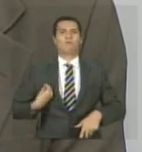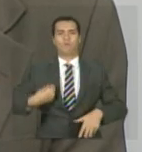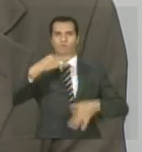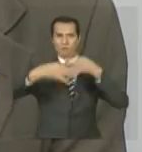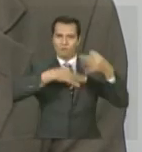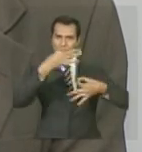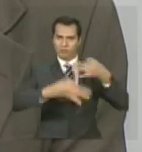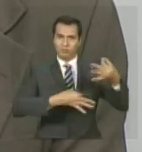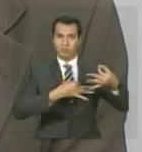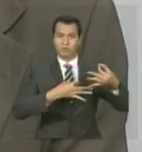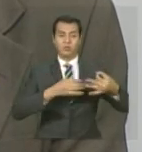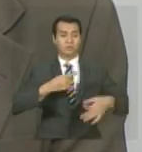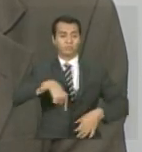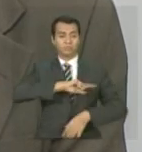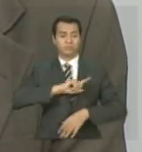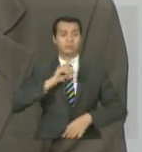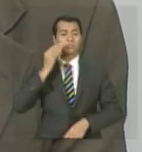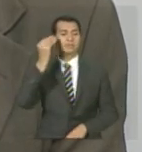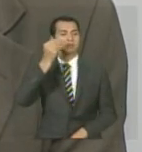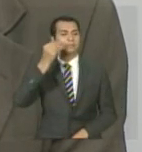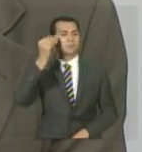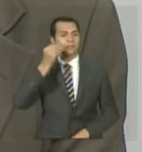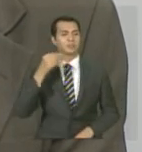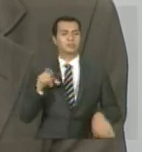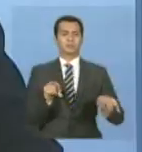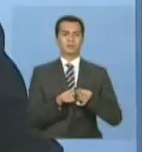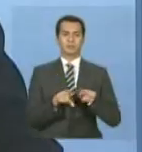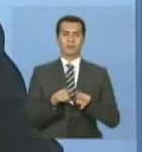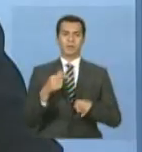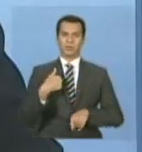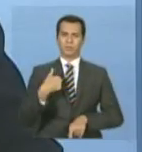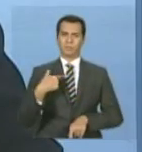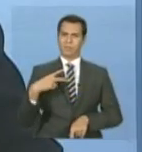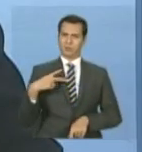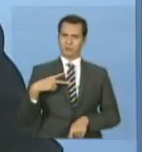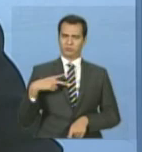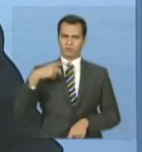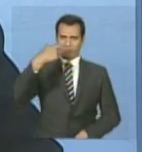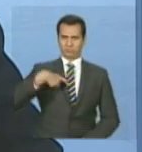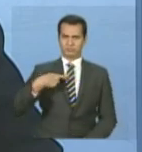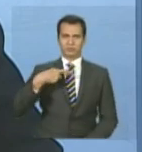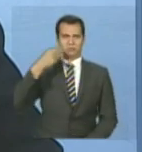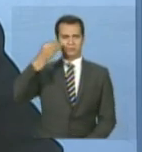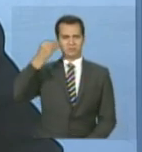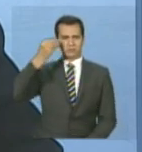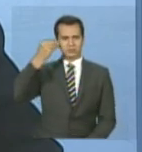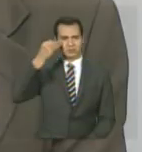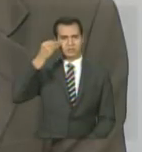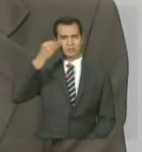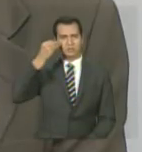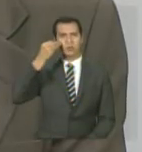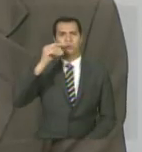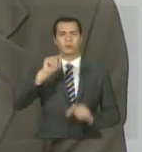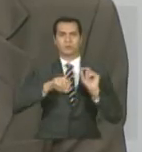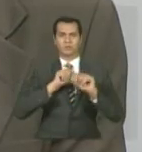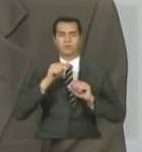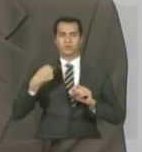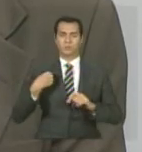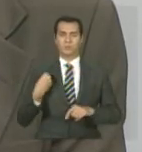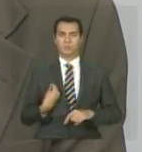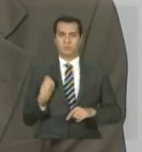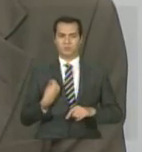nossa experiência e a minha individualmente foi uma participação numa grande